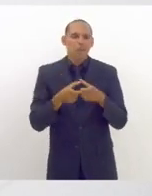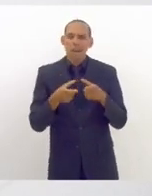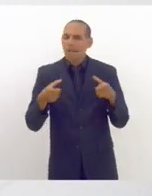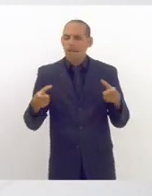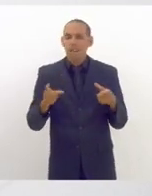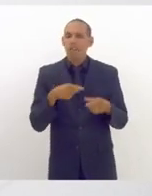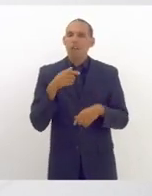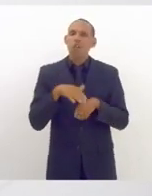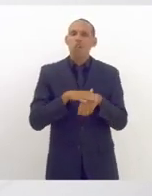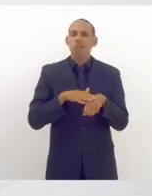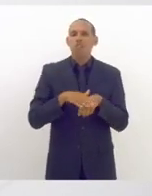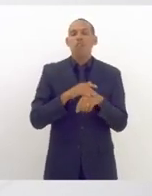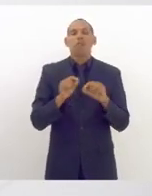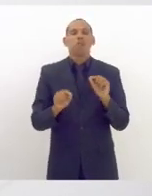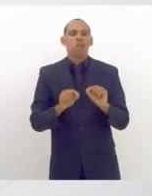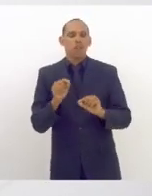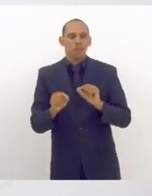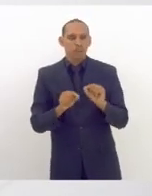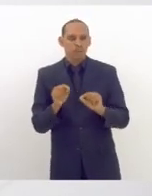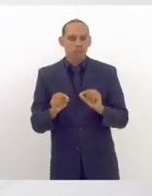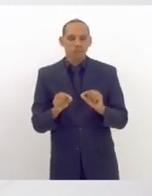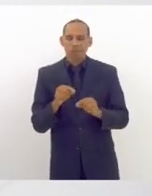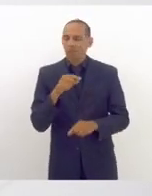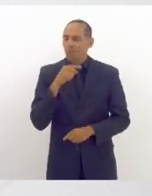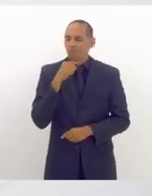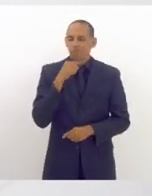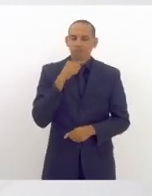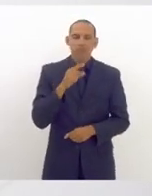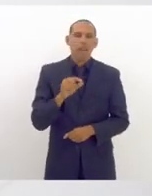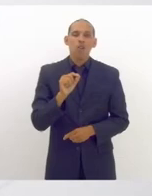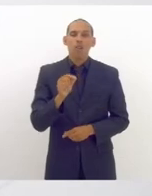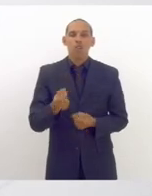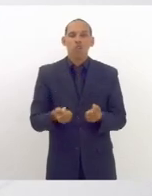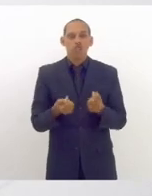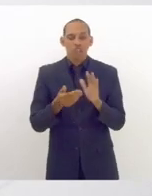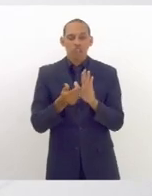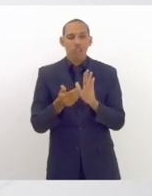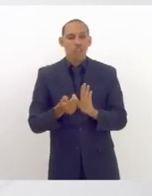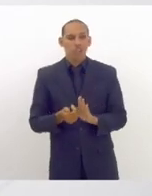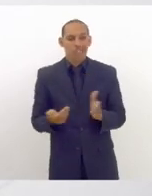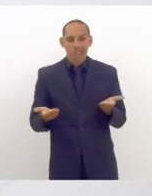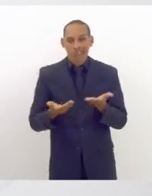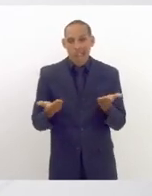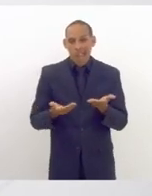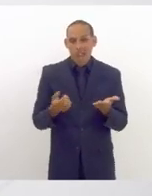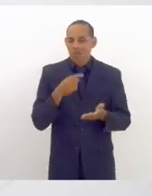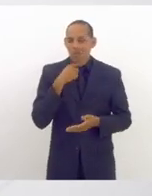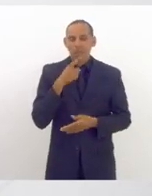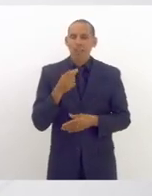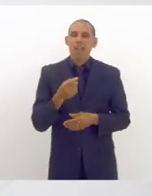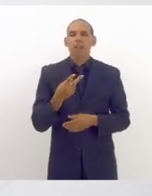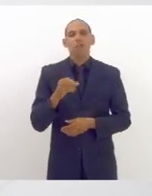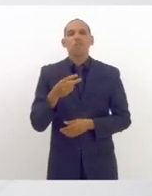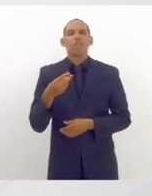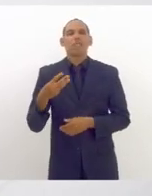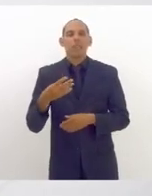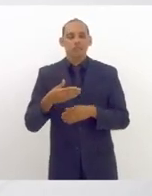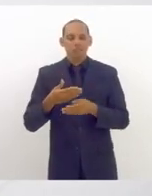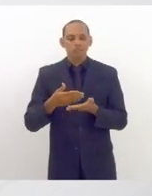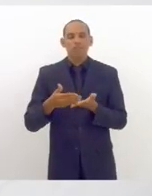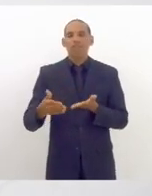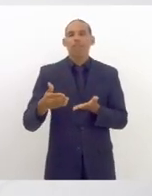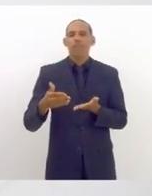a gente conversou é que não há nenhuma possibilidade de se retirar recurso imediatamente a partir de início de 23 Obrigado